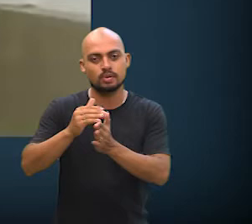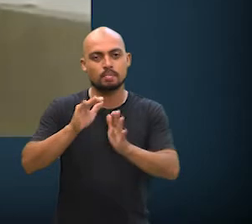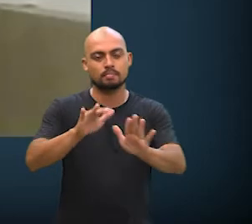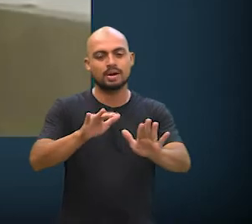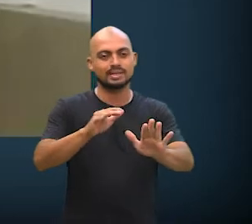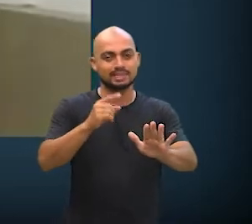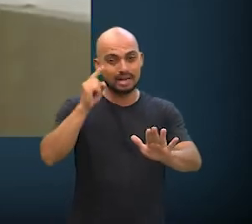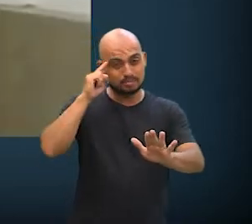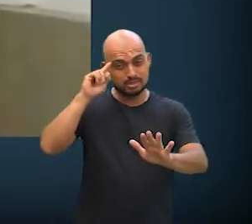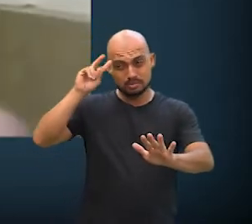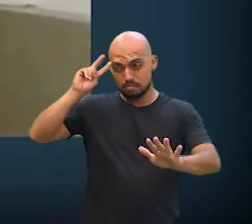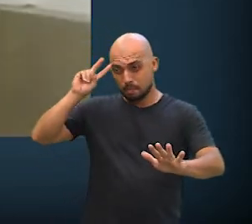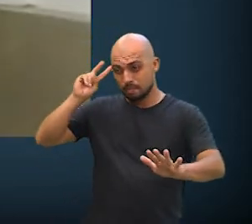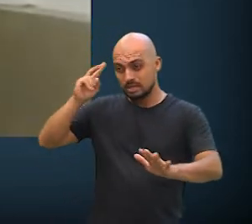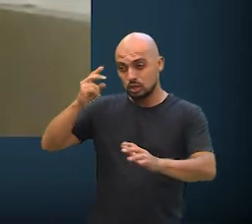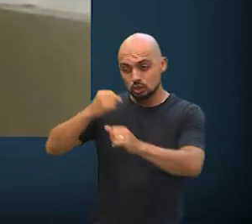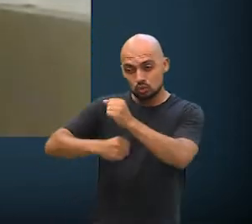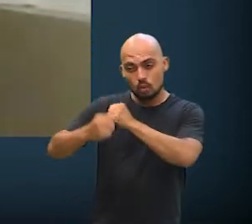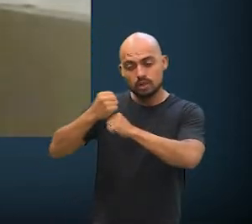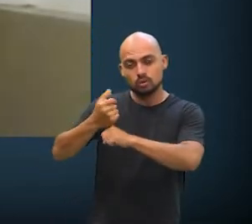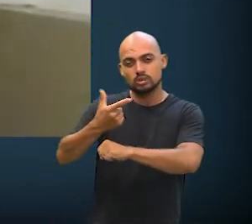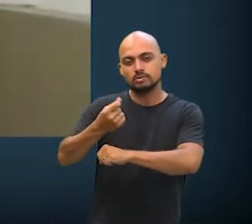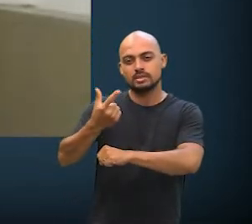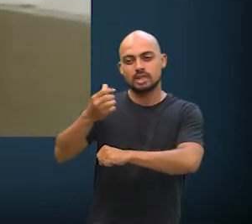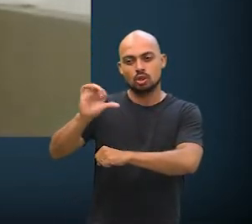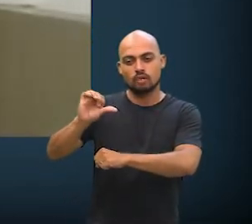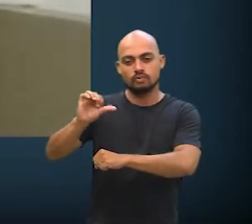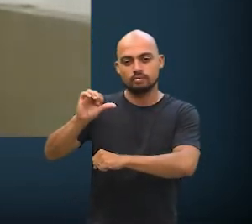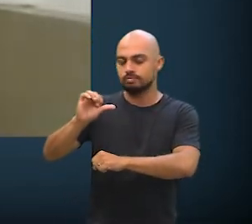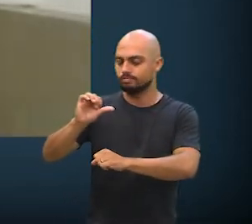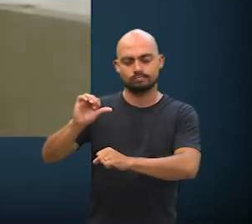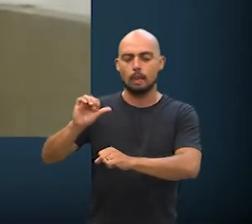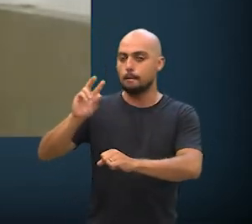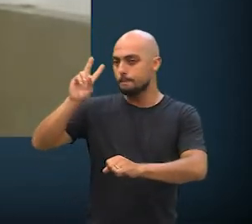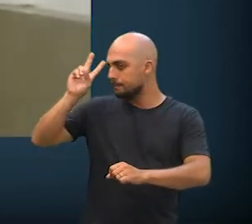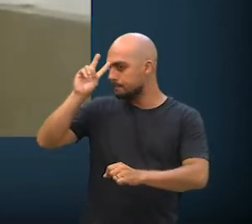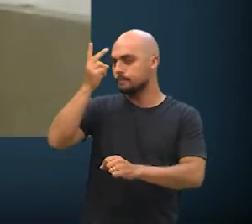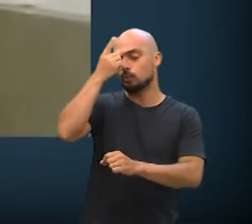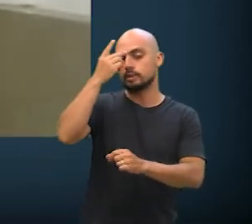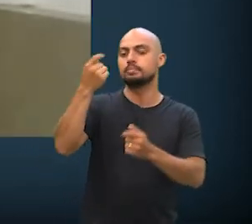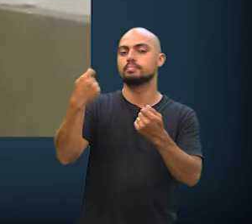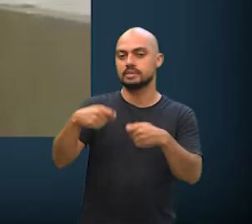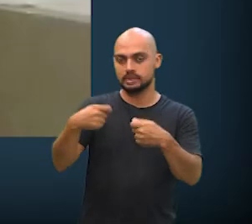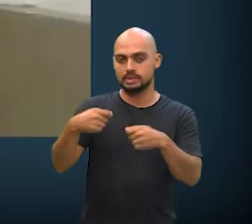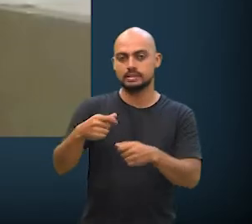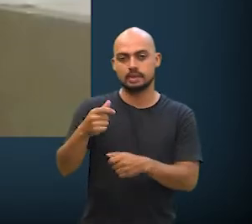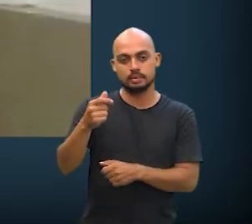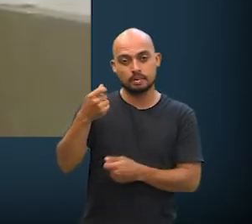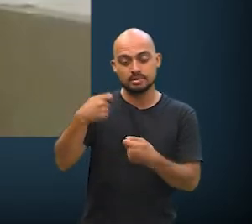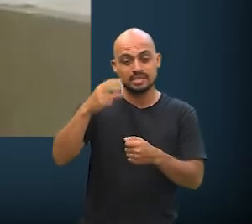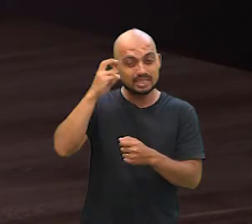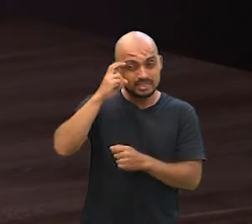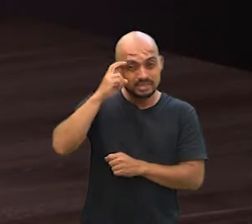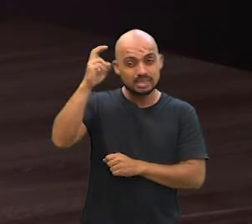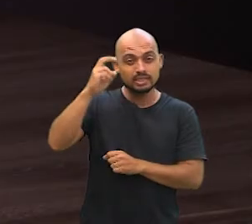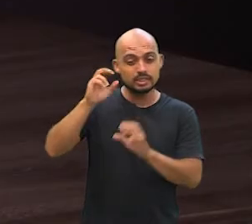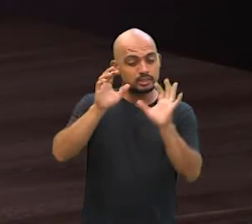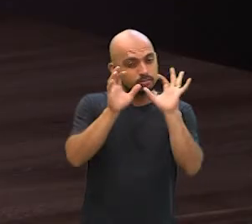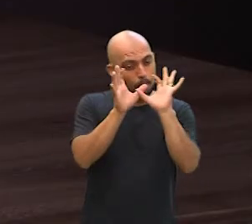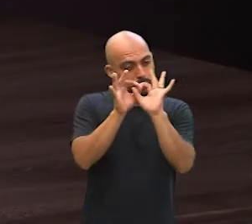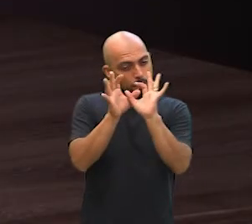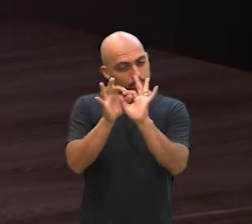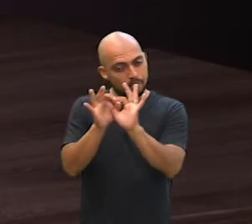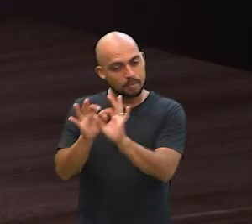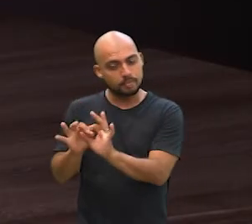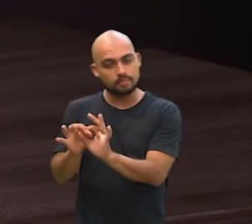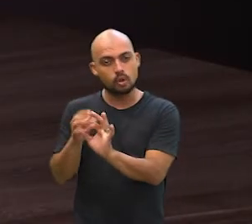de 2019, com a cabeça de 2009, então é entender o que a gente vai chamar de inteligência contextual, entender o contexto para enxergar